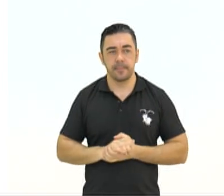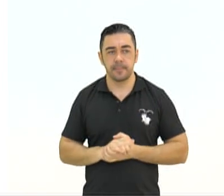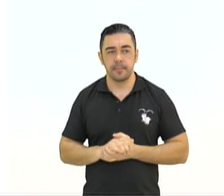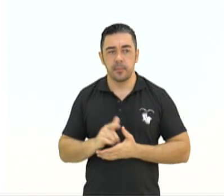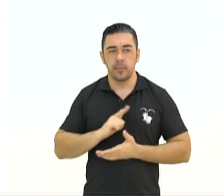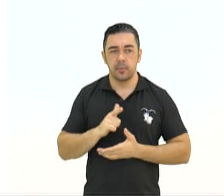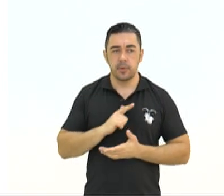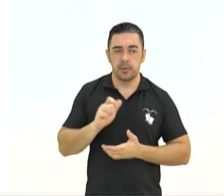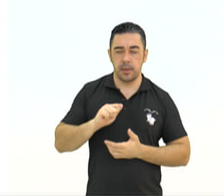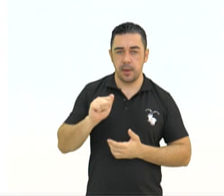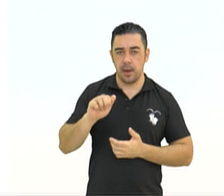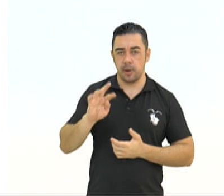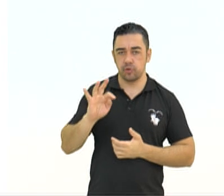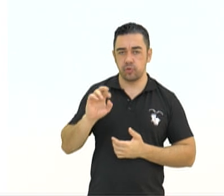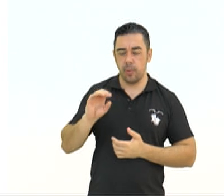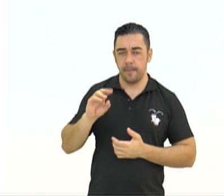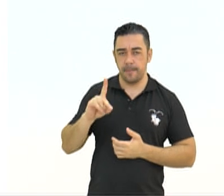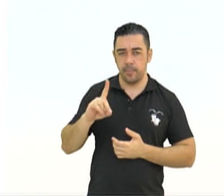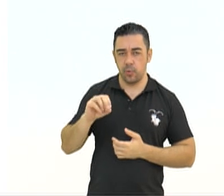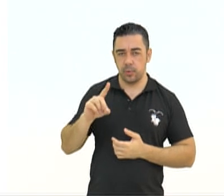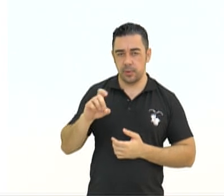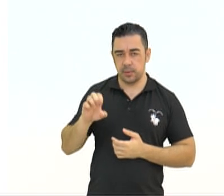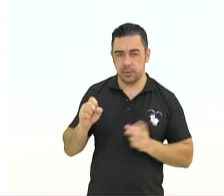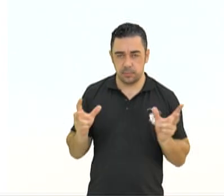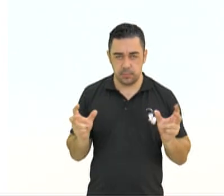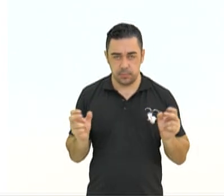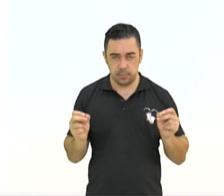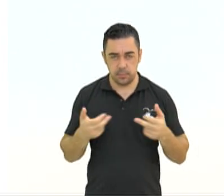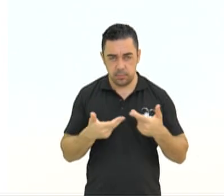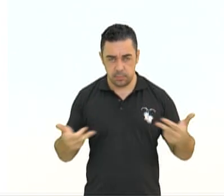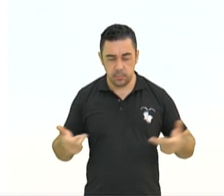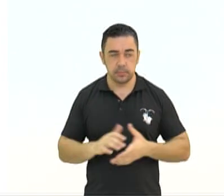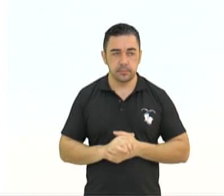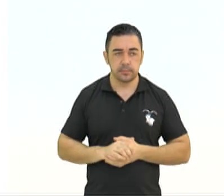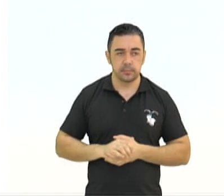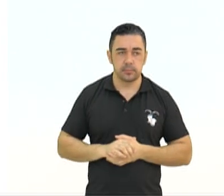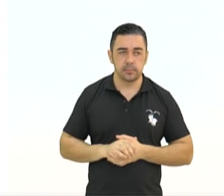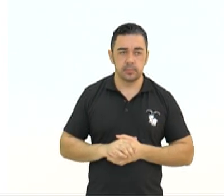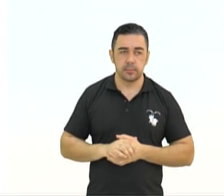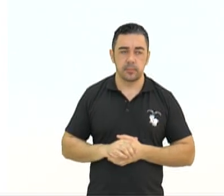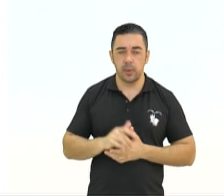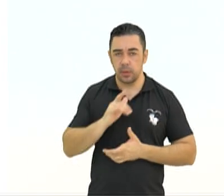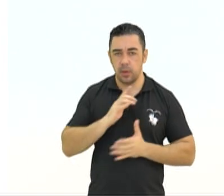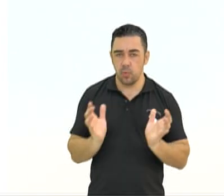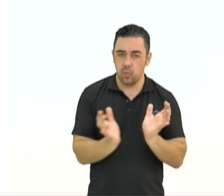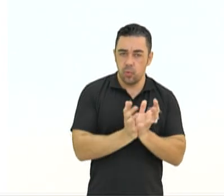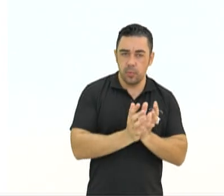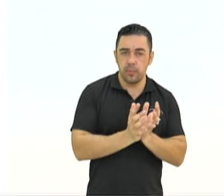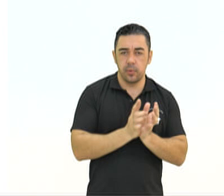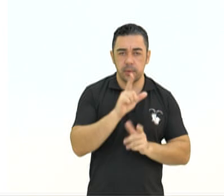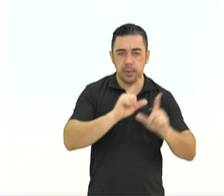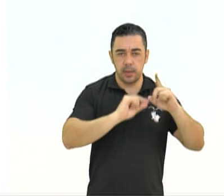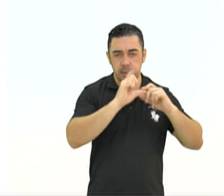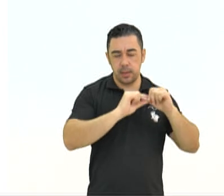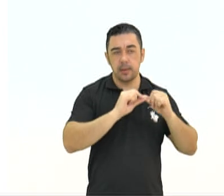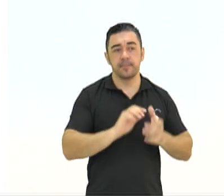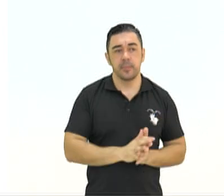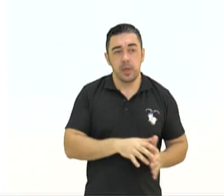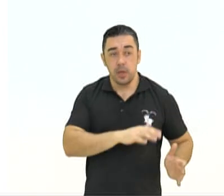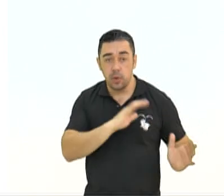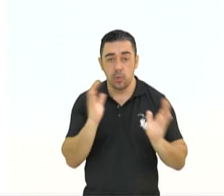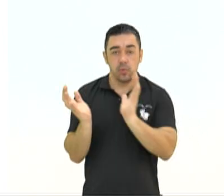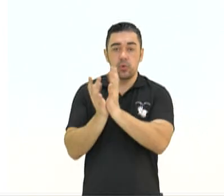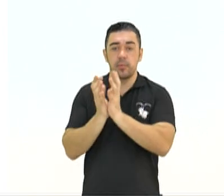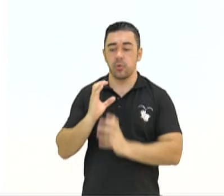os artrópodes, né? Que são a maioria dos animais que existem. Os equinodermos, o grupo da estrela do mar. E o nosso grupo ali, que é o grupo